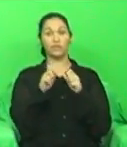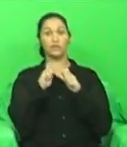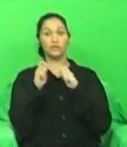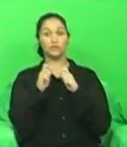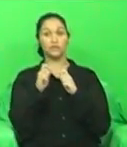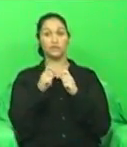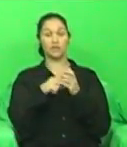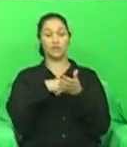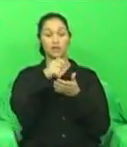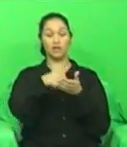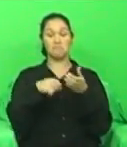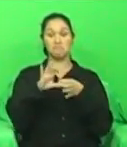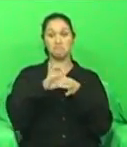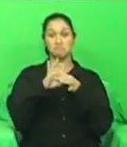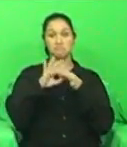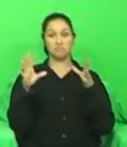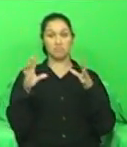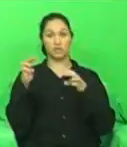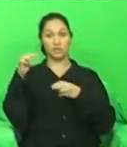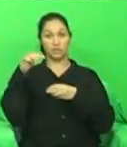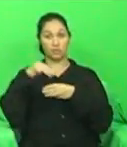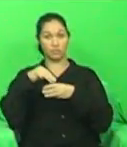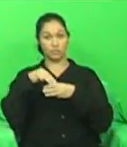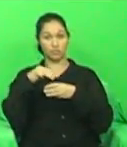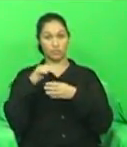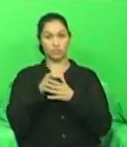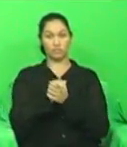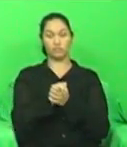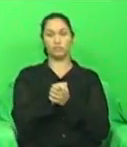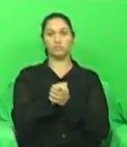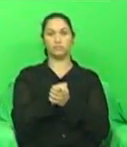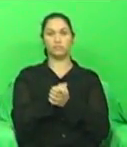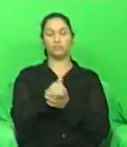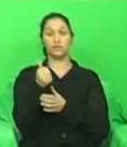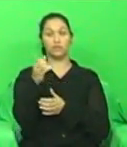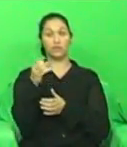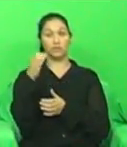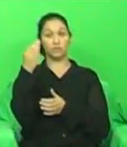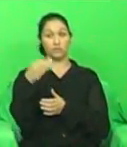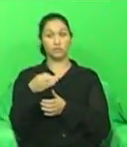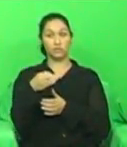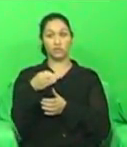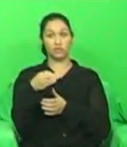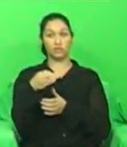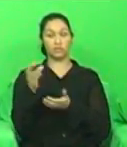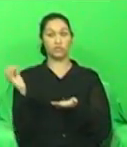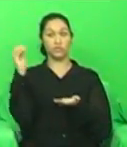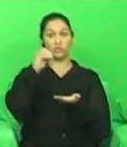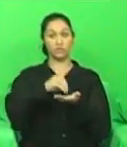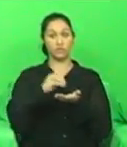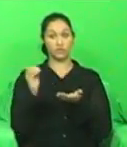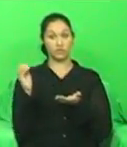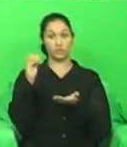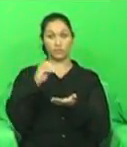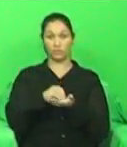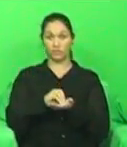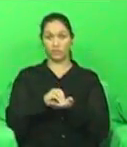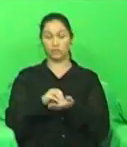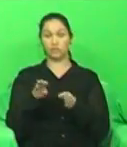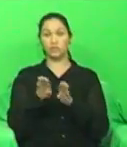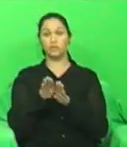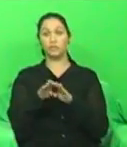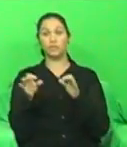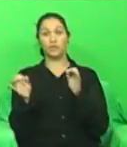até 10% do saldo de depósitos judiciais vinculados à akon marca ea quitar esse financiamento